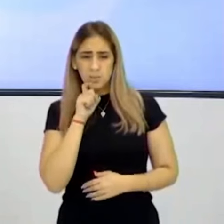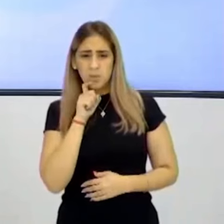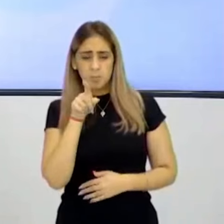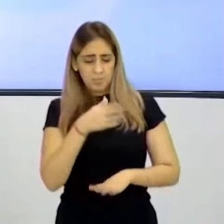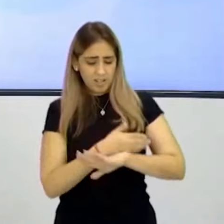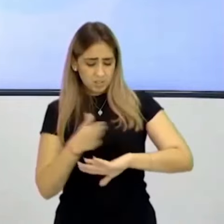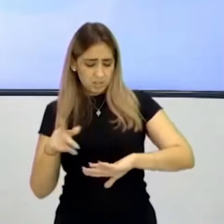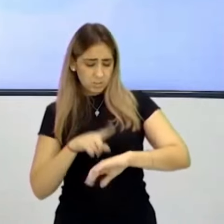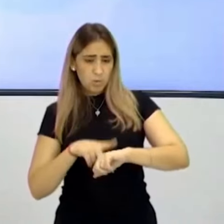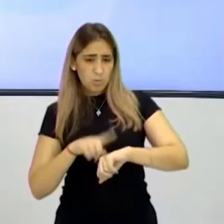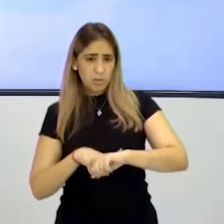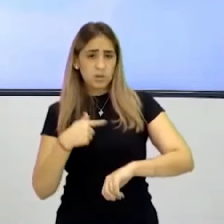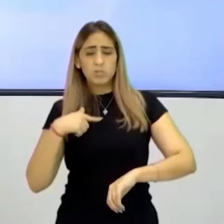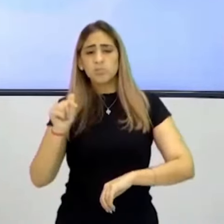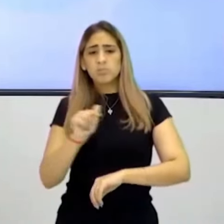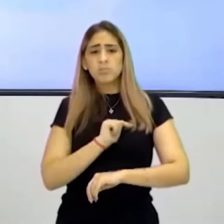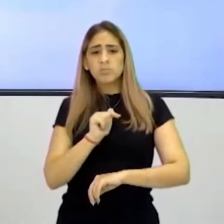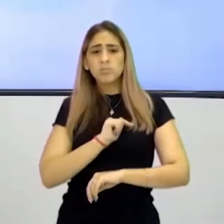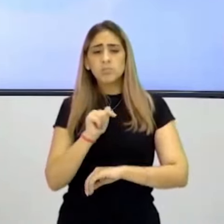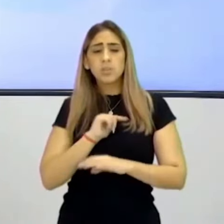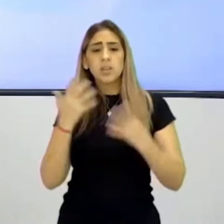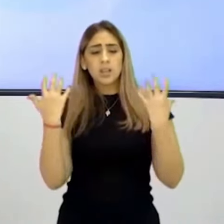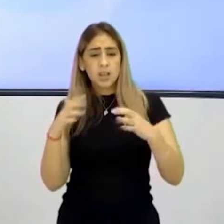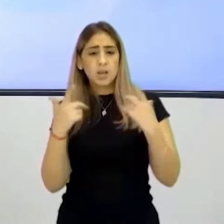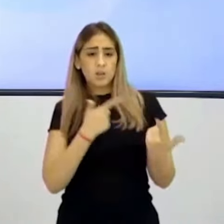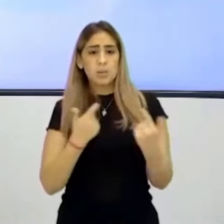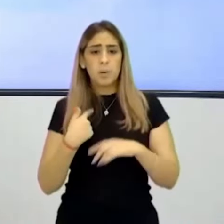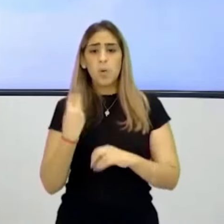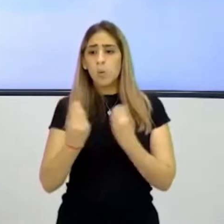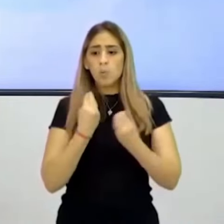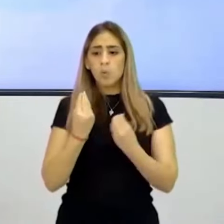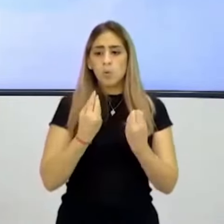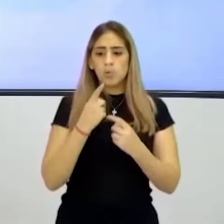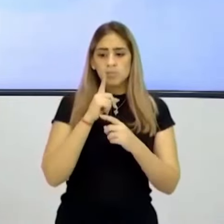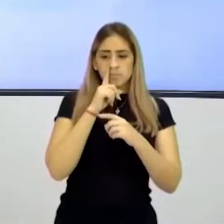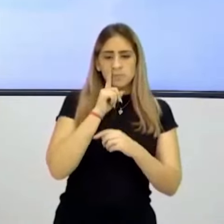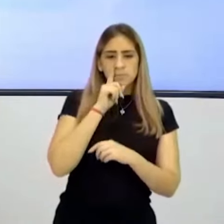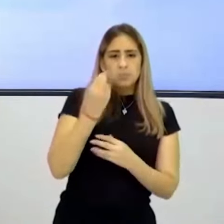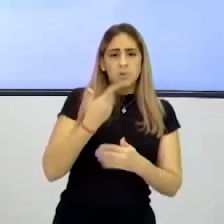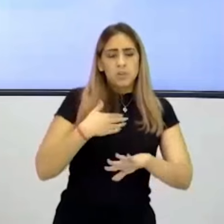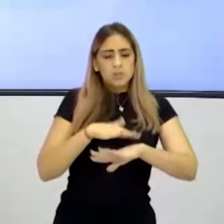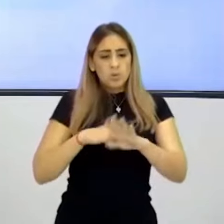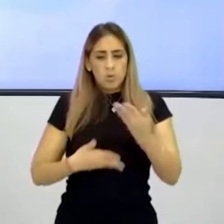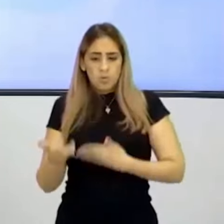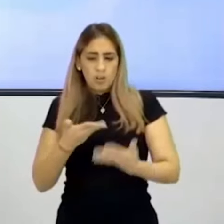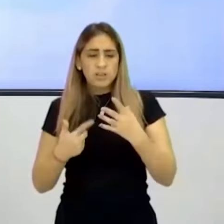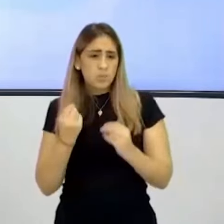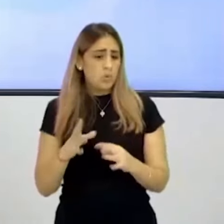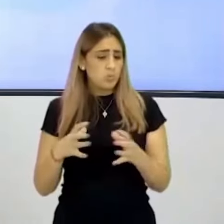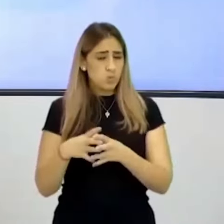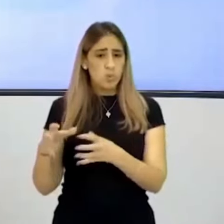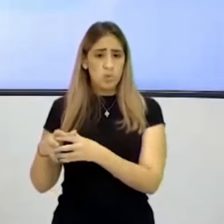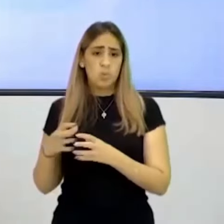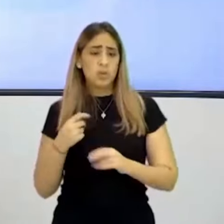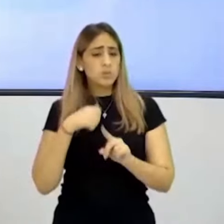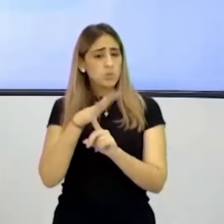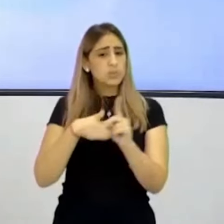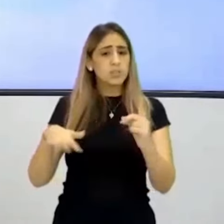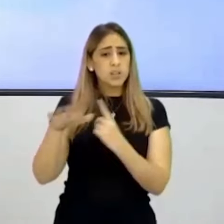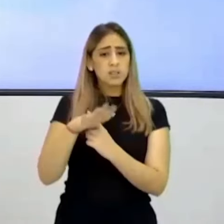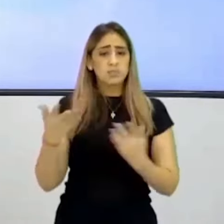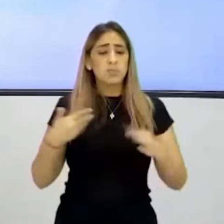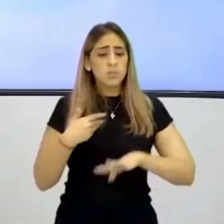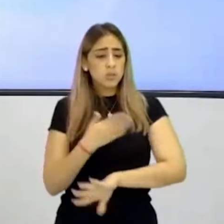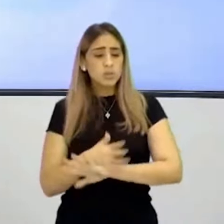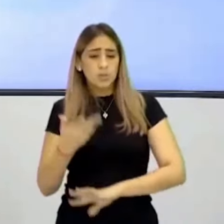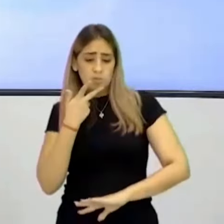momento, nós temos o terrorismo como pauta de muitas conversas entre muitos grupos. A sociedade civil começou a